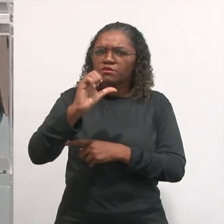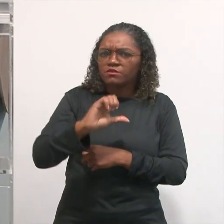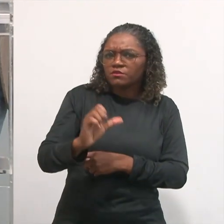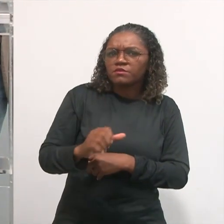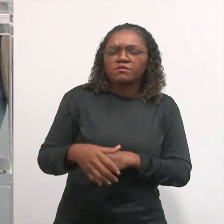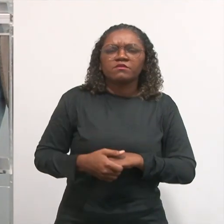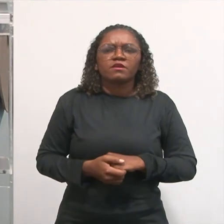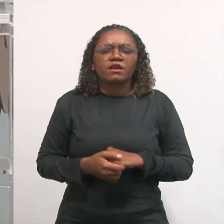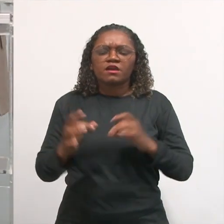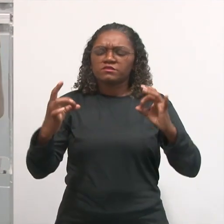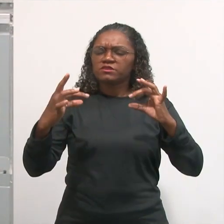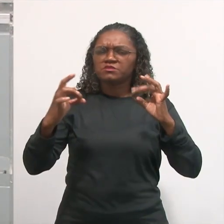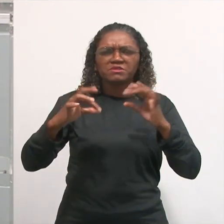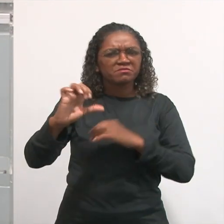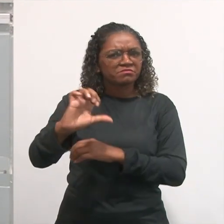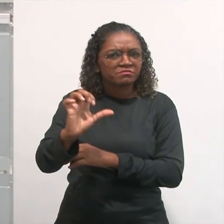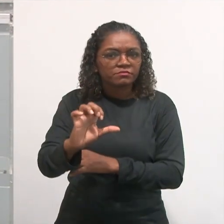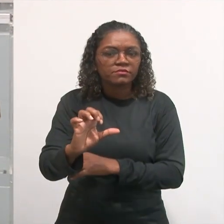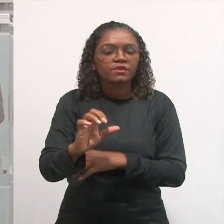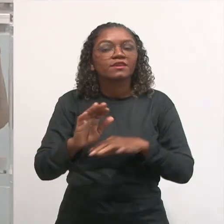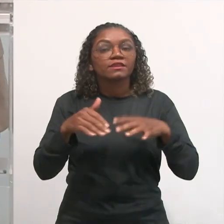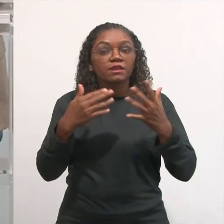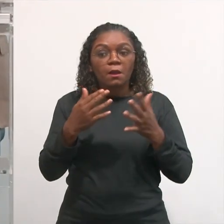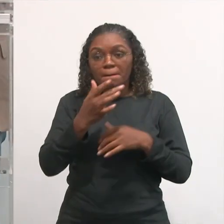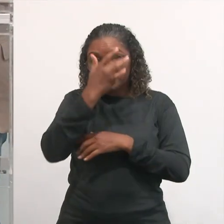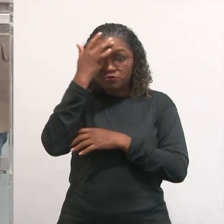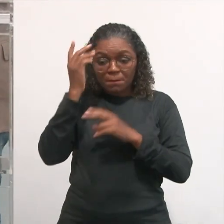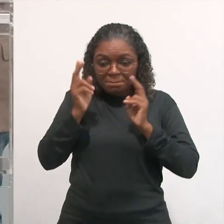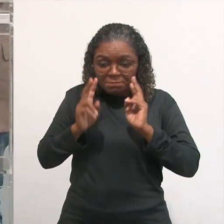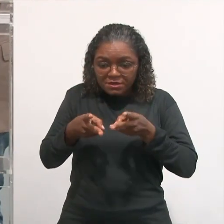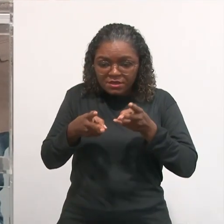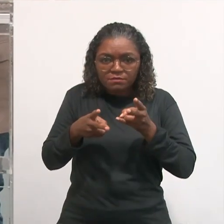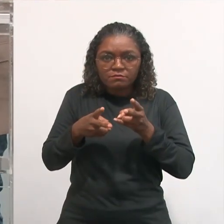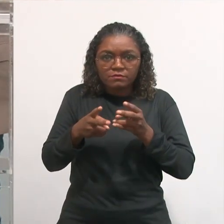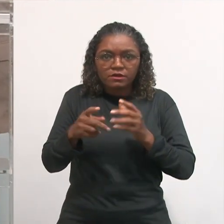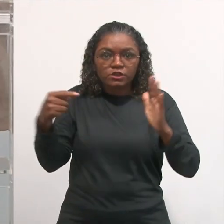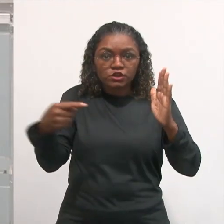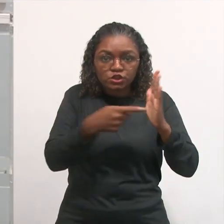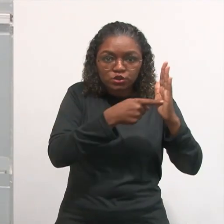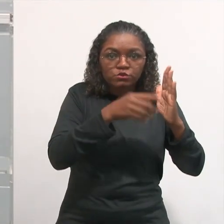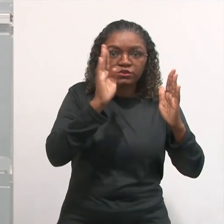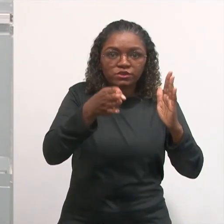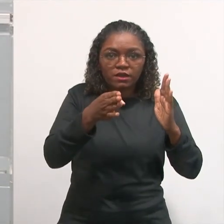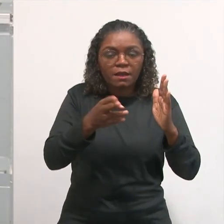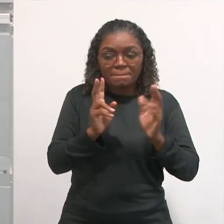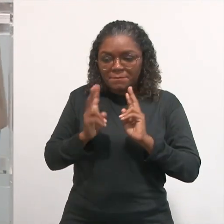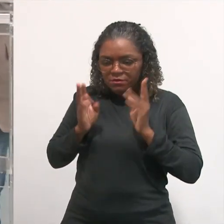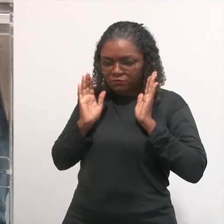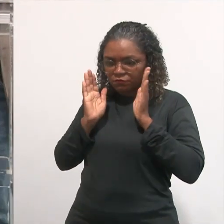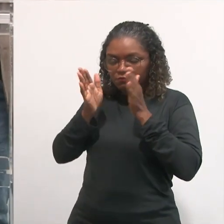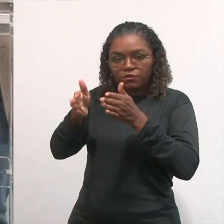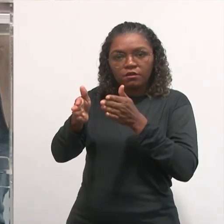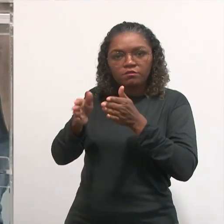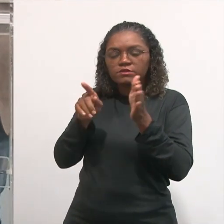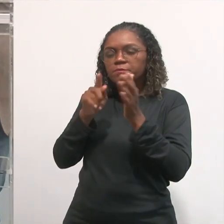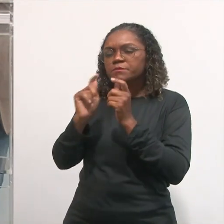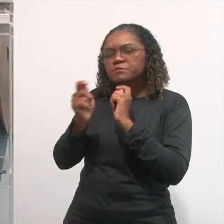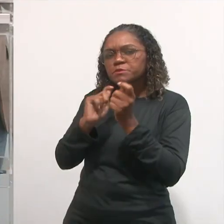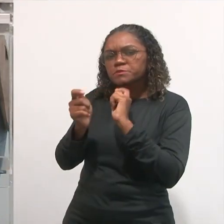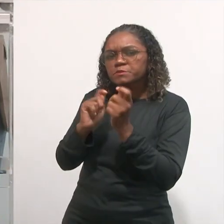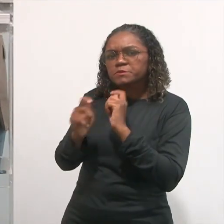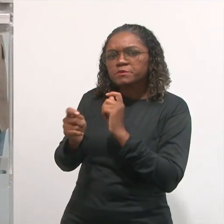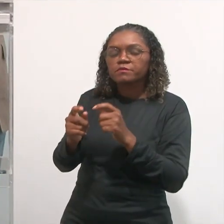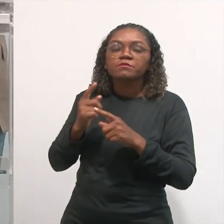entrevistar somente essas pessoas que fizeram essa ouvidoria, tá bom? Então é por julgamento nesse sentido, tá? Que aí a gente